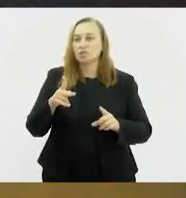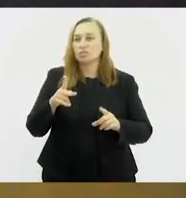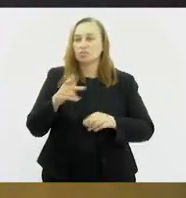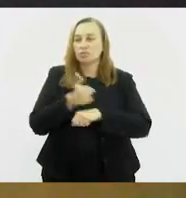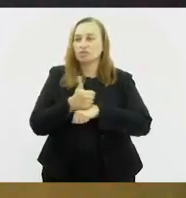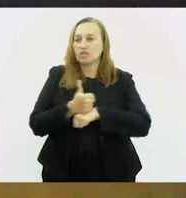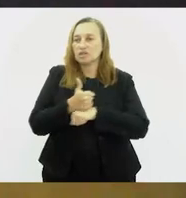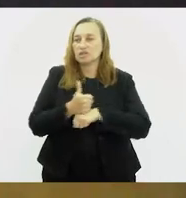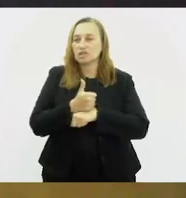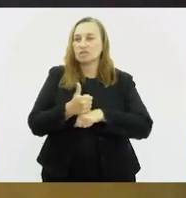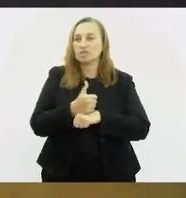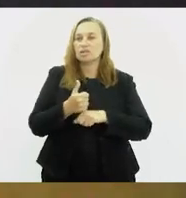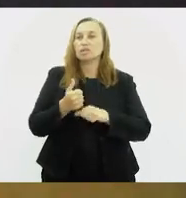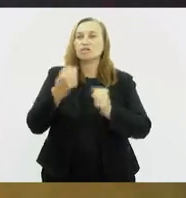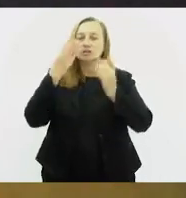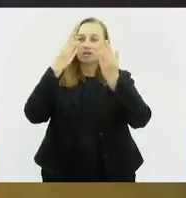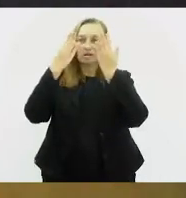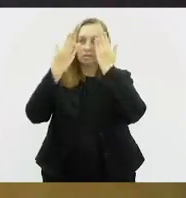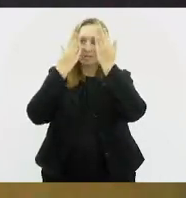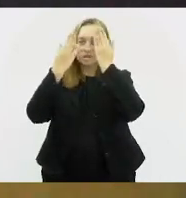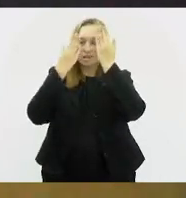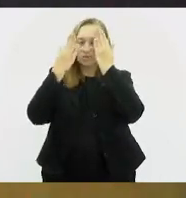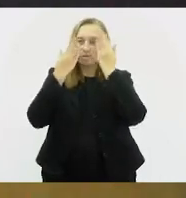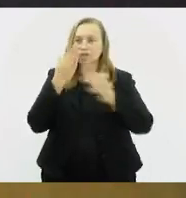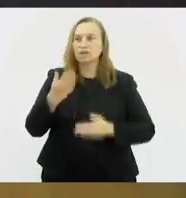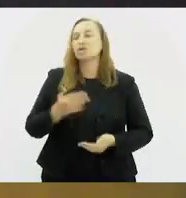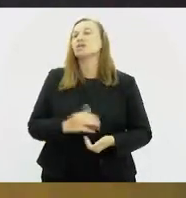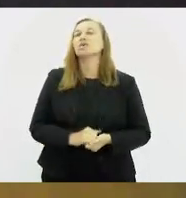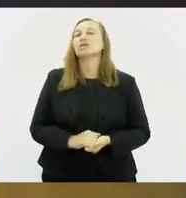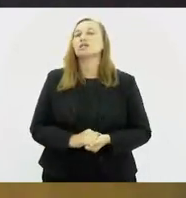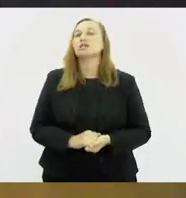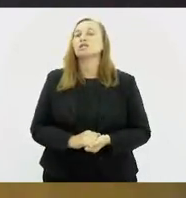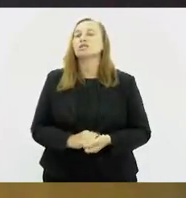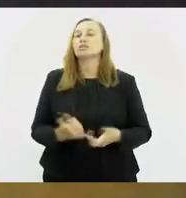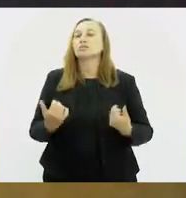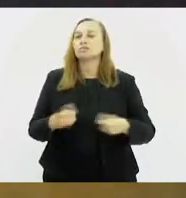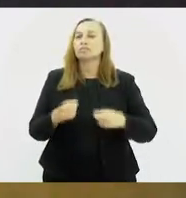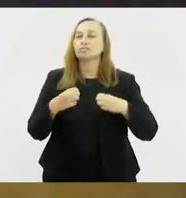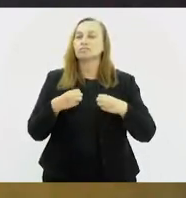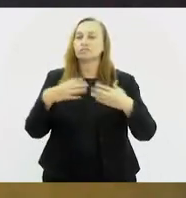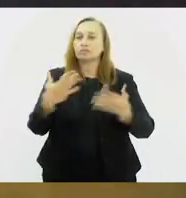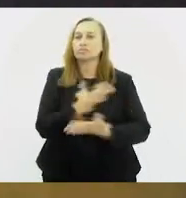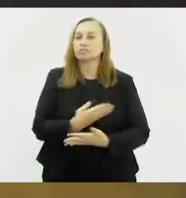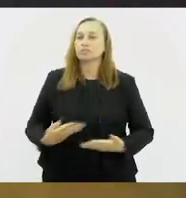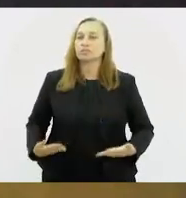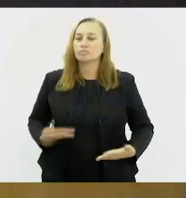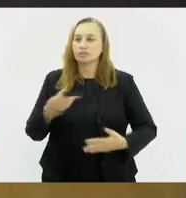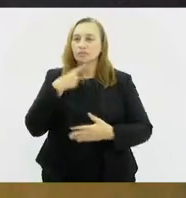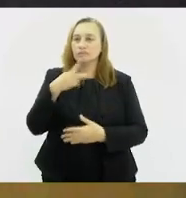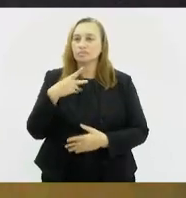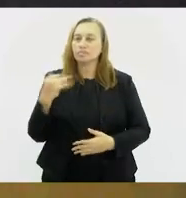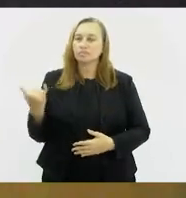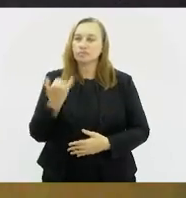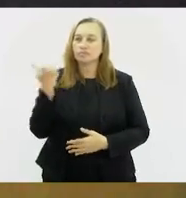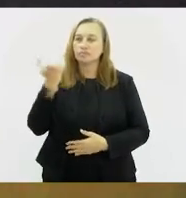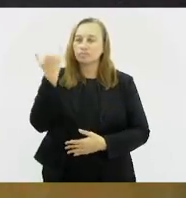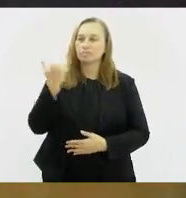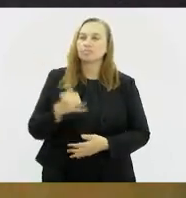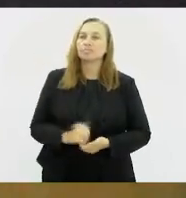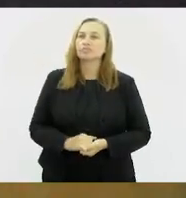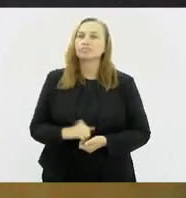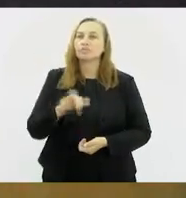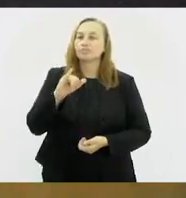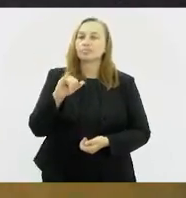na Secretaria de Assistência Social, a gente precisa trazer para a audiência pública um dado muito relevante. O